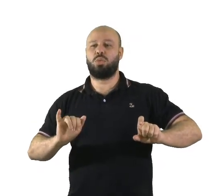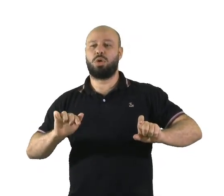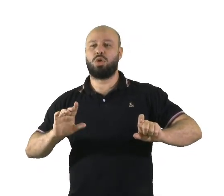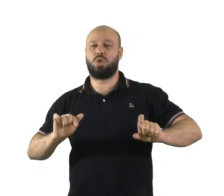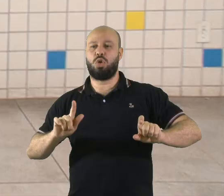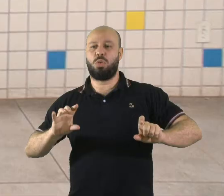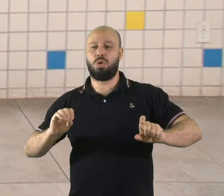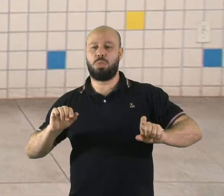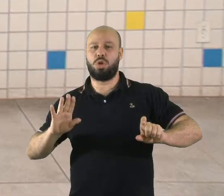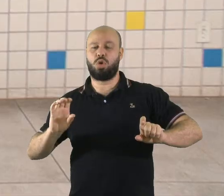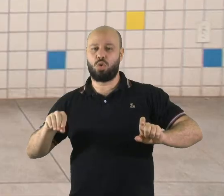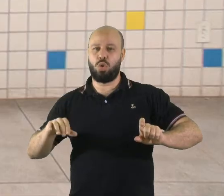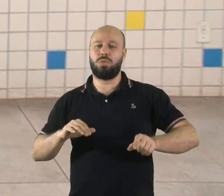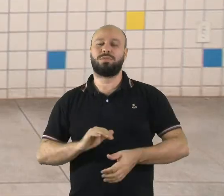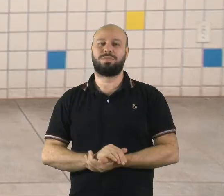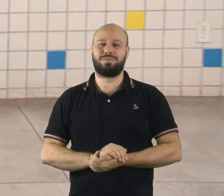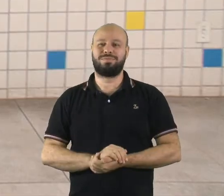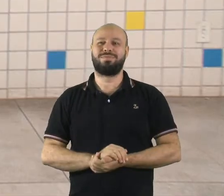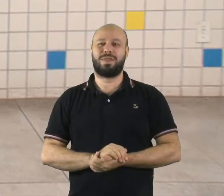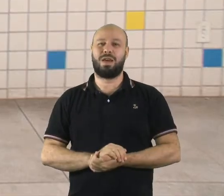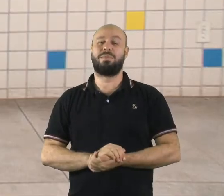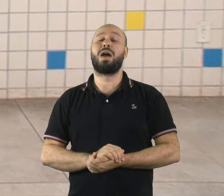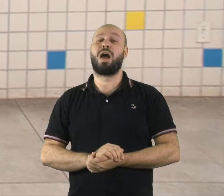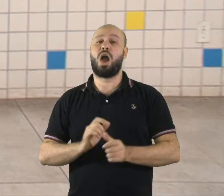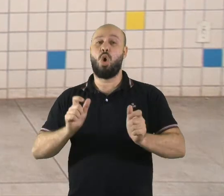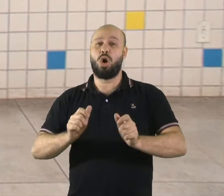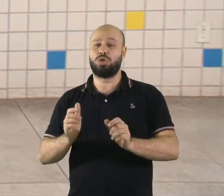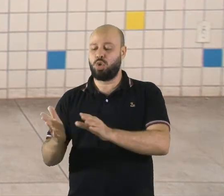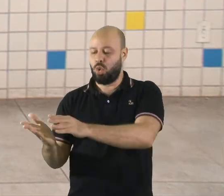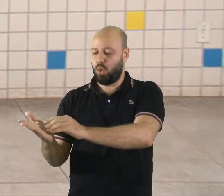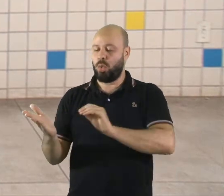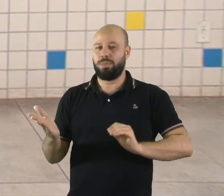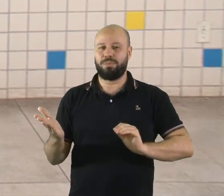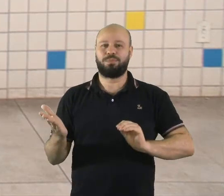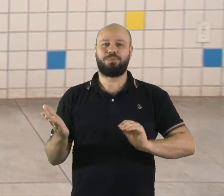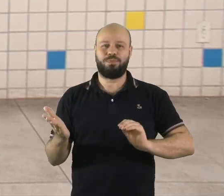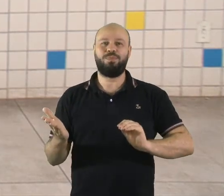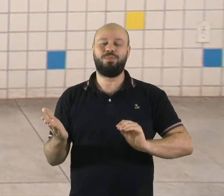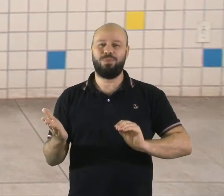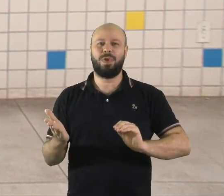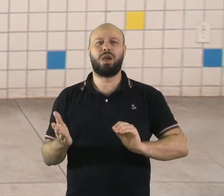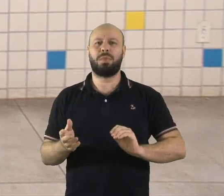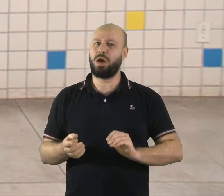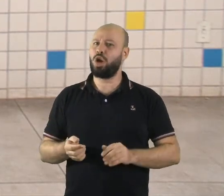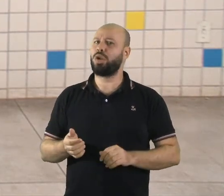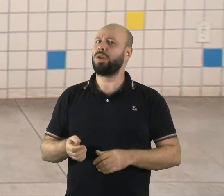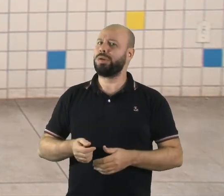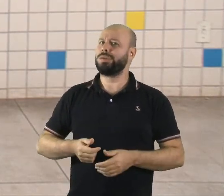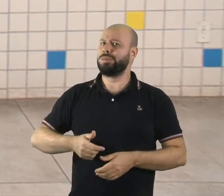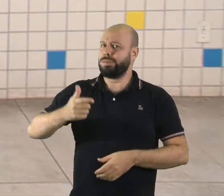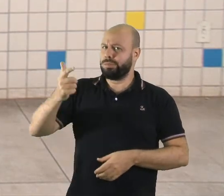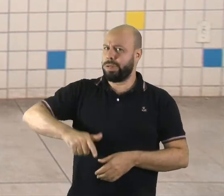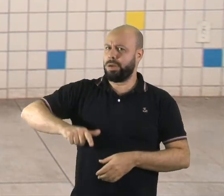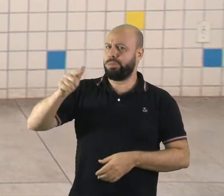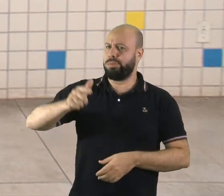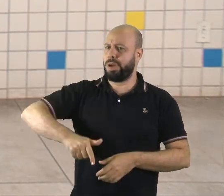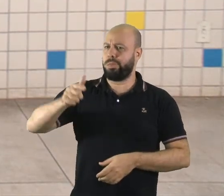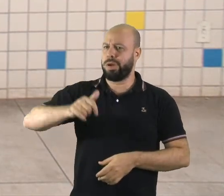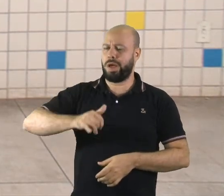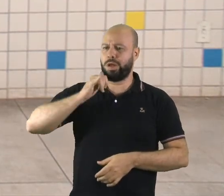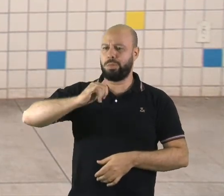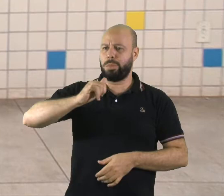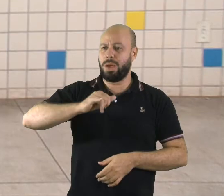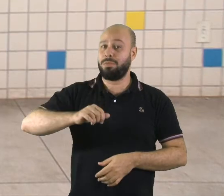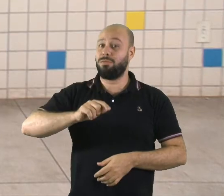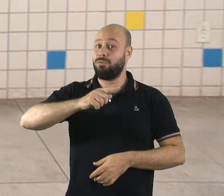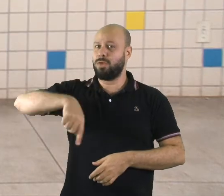www.g1.globo.com. Foi de onde eu retirei essas informações. Eu estou batendo bastante nessa tecla, como a gente fala, que é para vocês